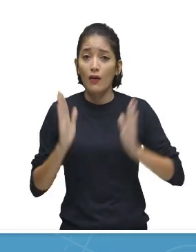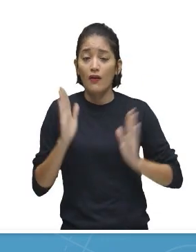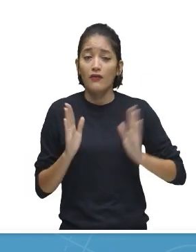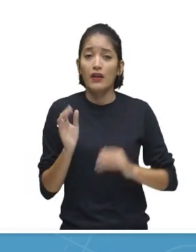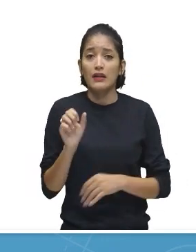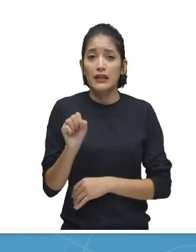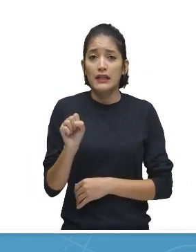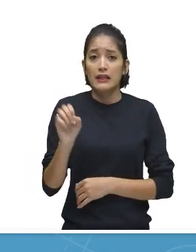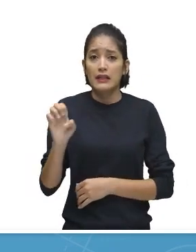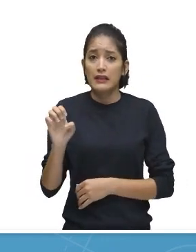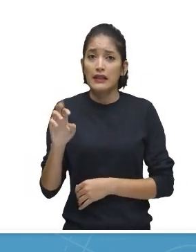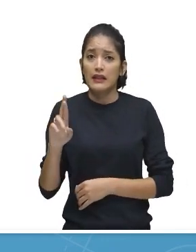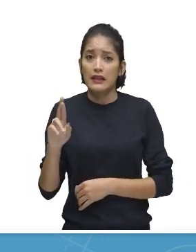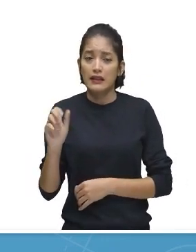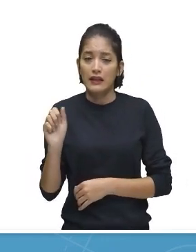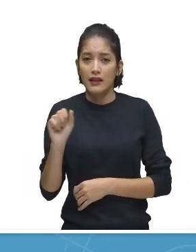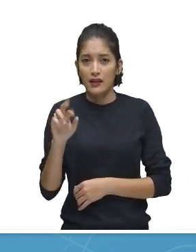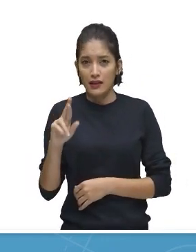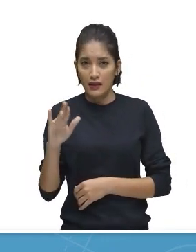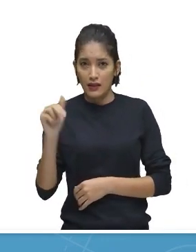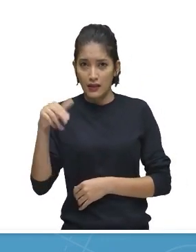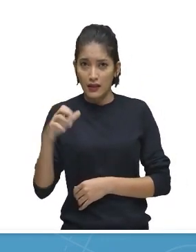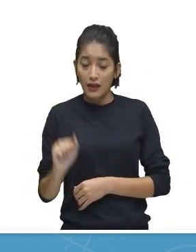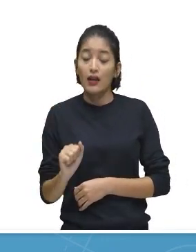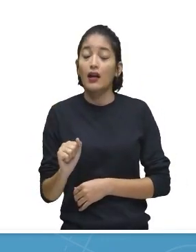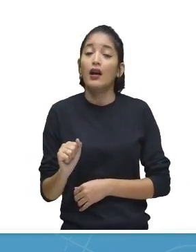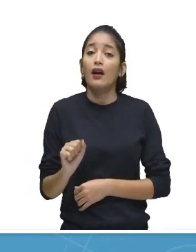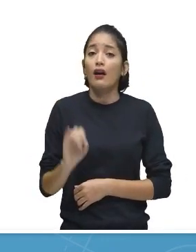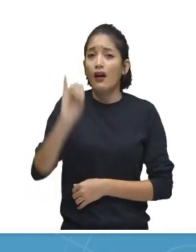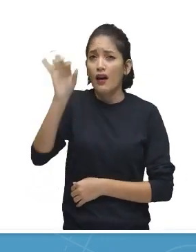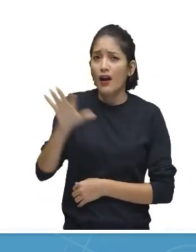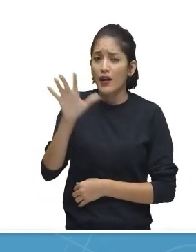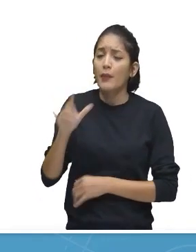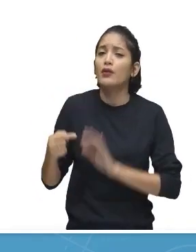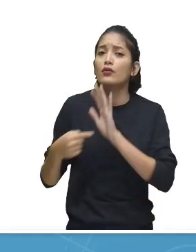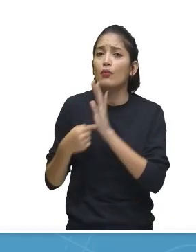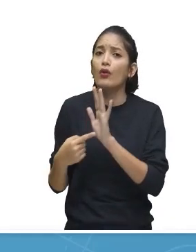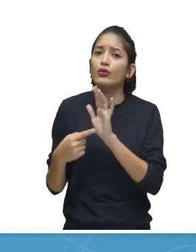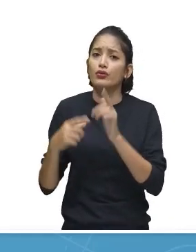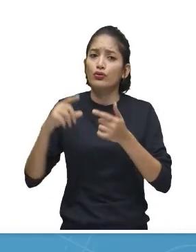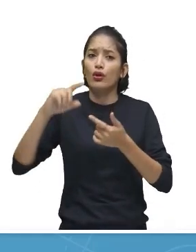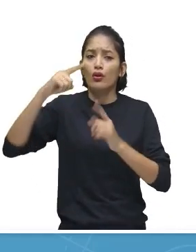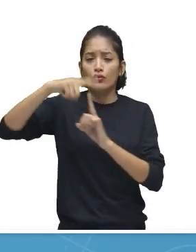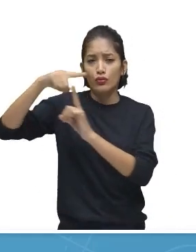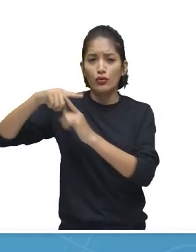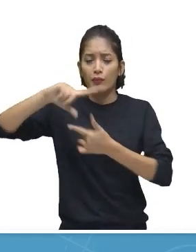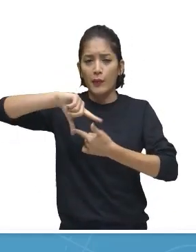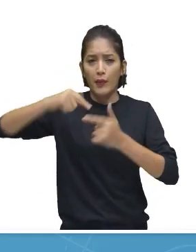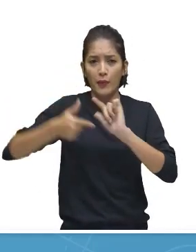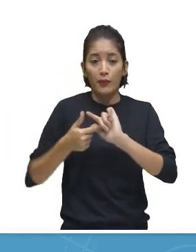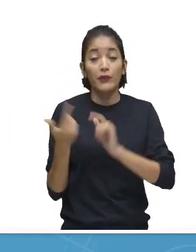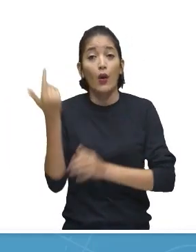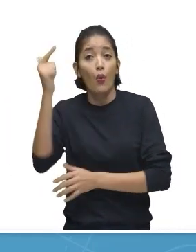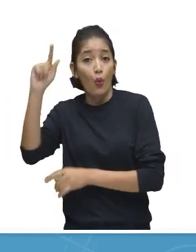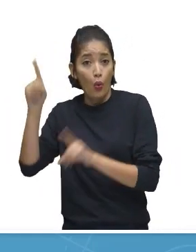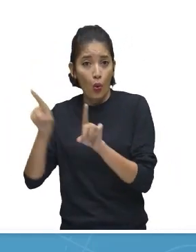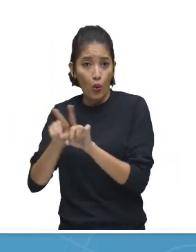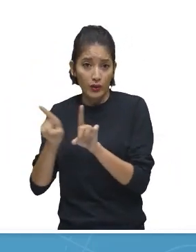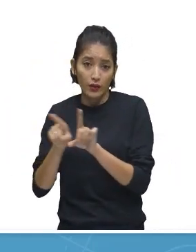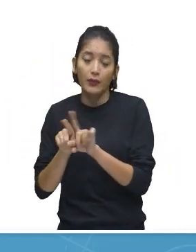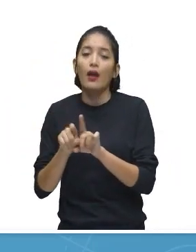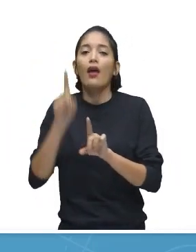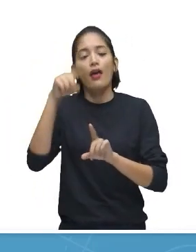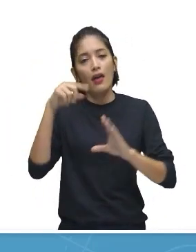ele transforma aqui as imagens em figuras geométricas. Uma outra obra de Georges Braque, aqui já é o